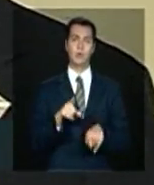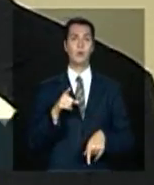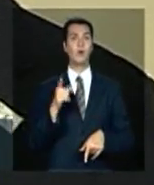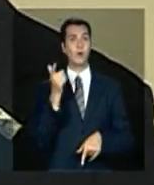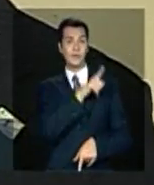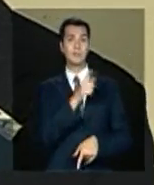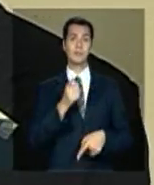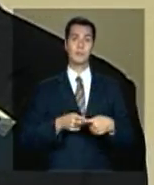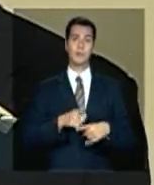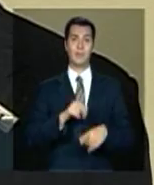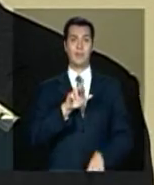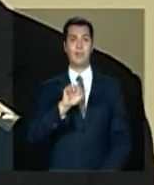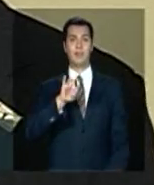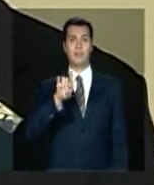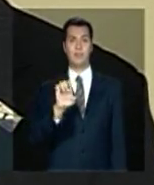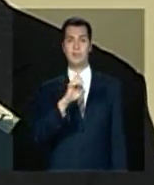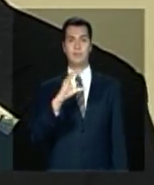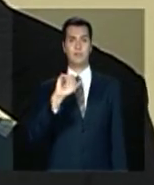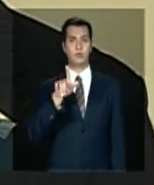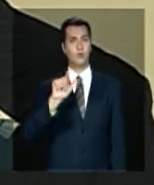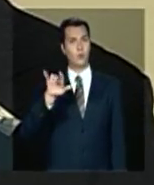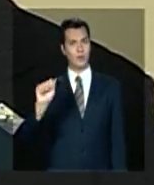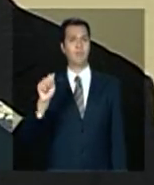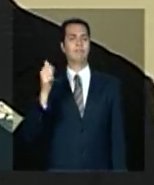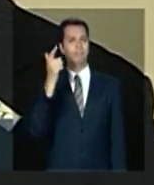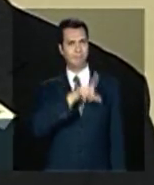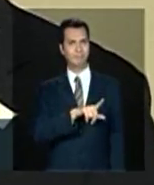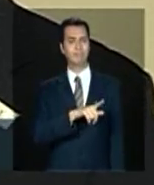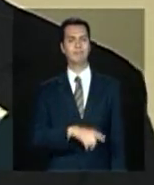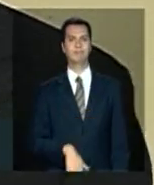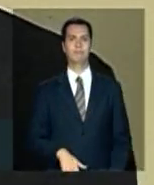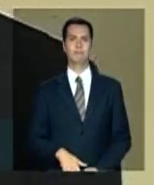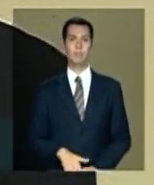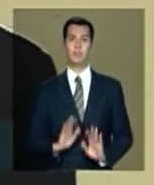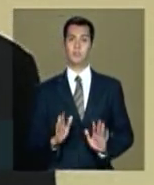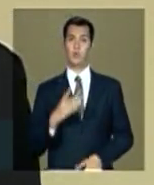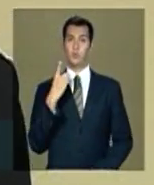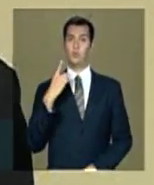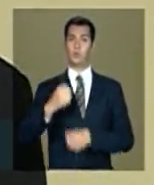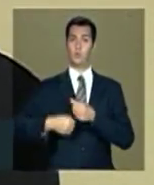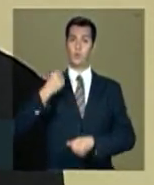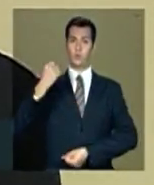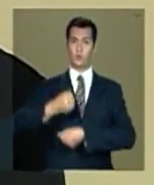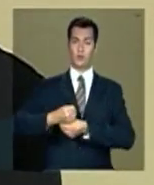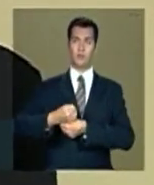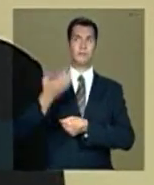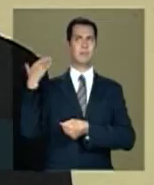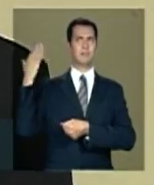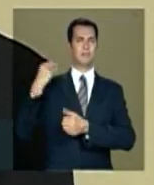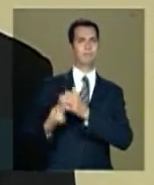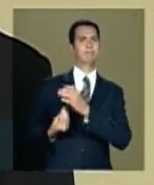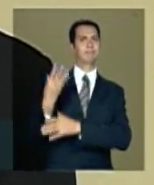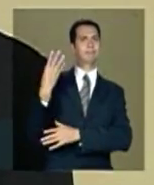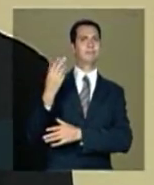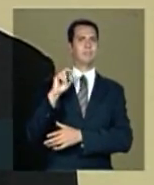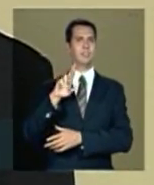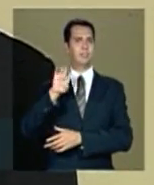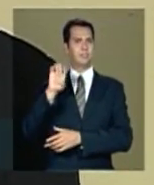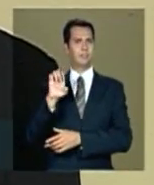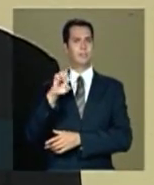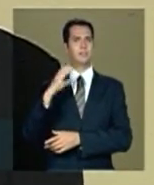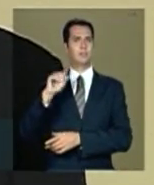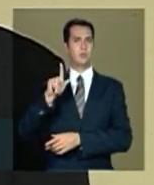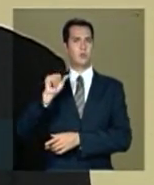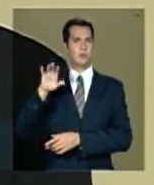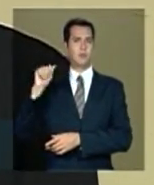existe esse tipo de serviço no Sistema Único de Saúde mas nesse um ano a rede cegonha par e outras coisas também para